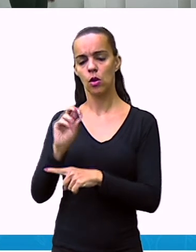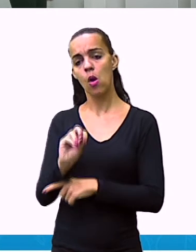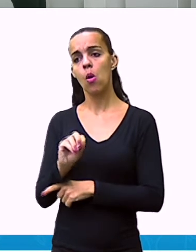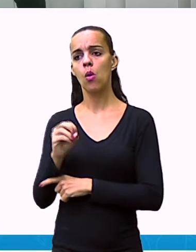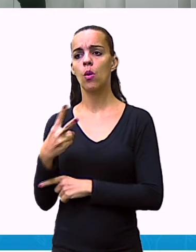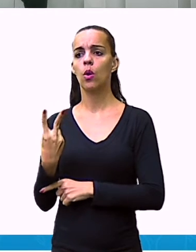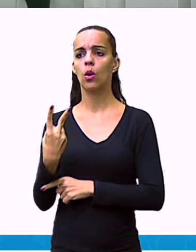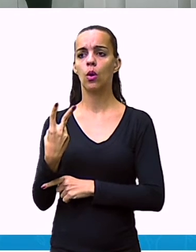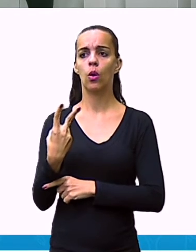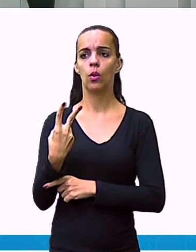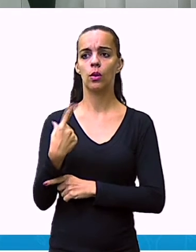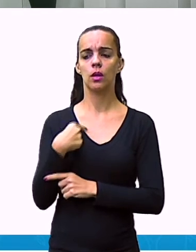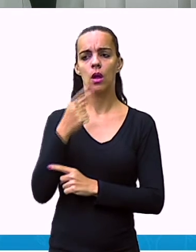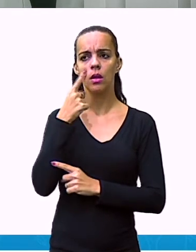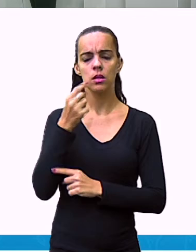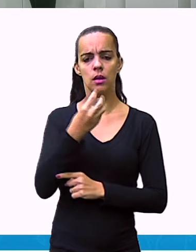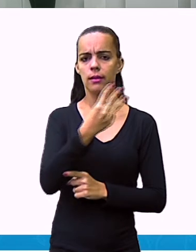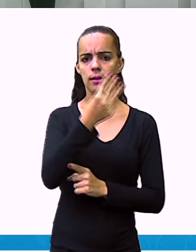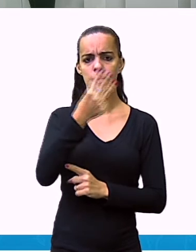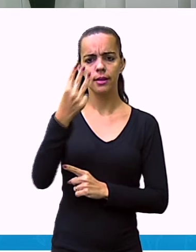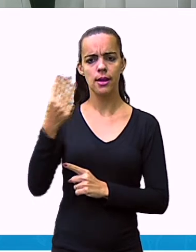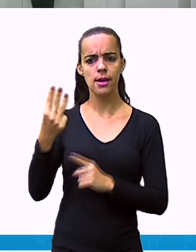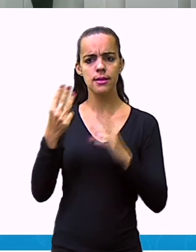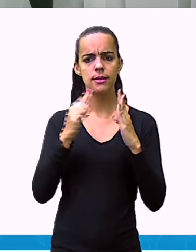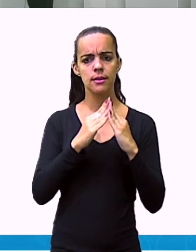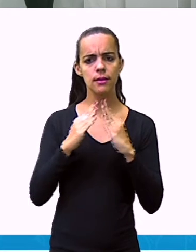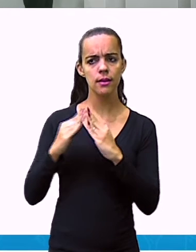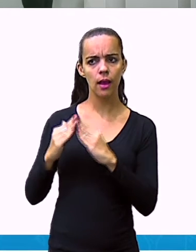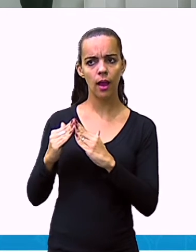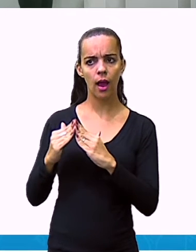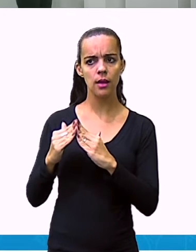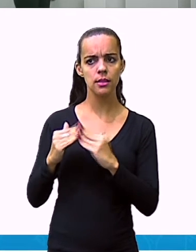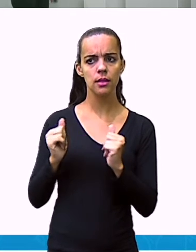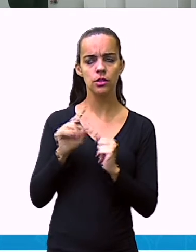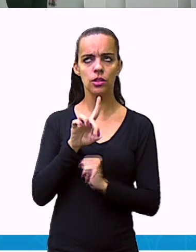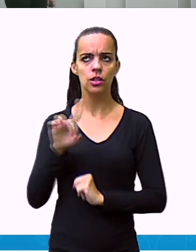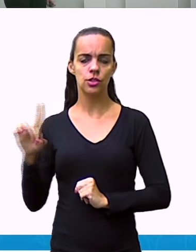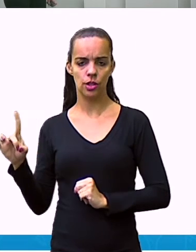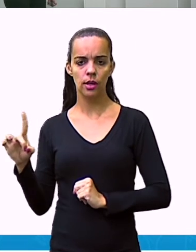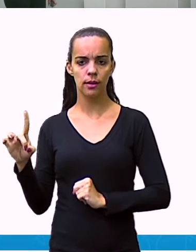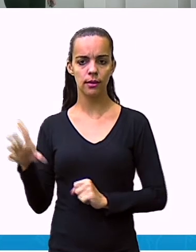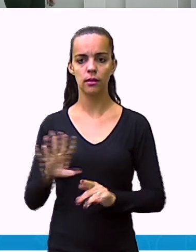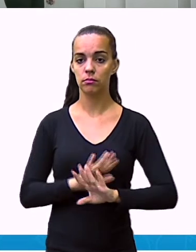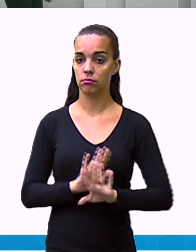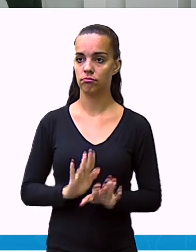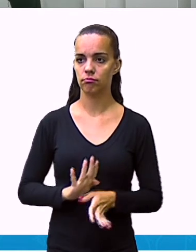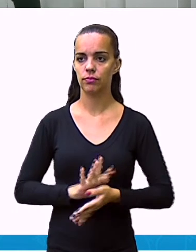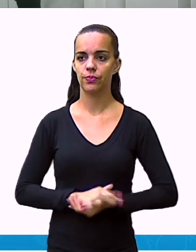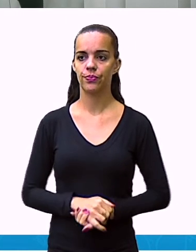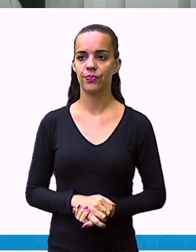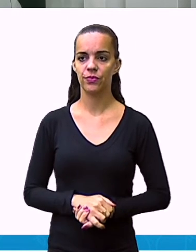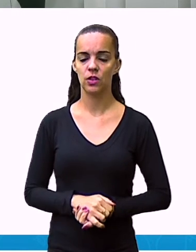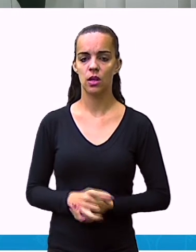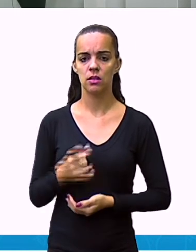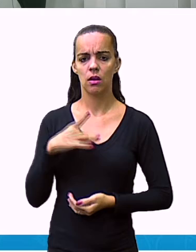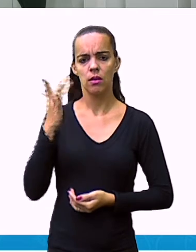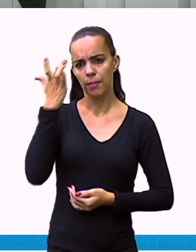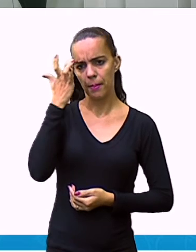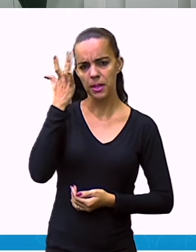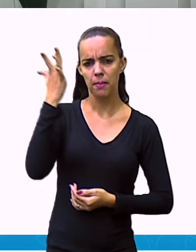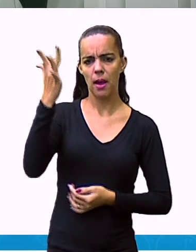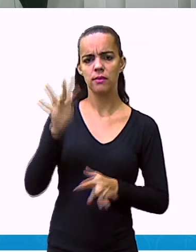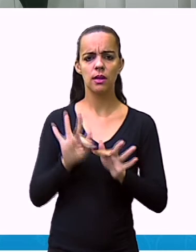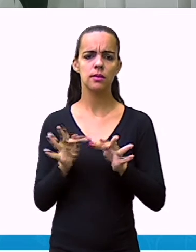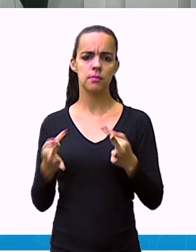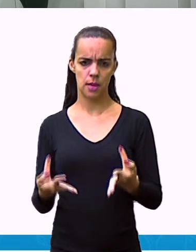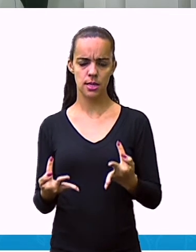ou já fazer o caminho 3 casas com a, para a direita eu acho mais